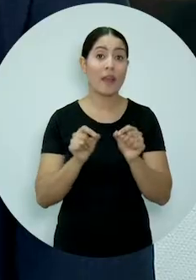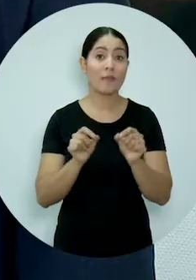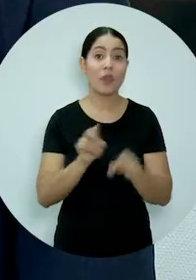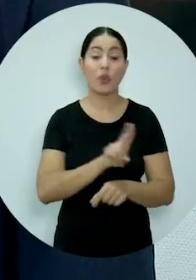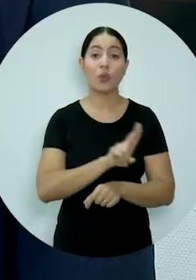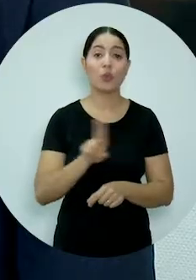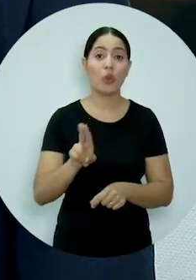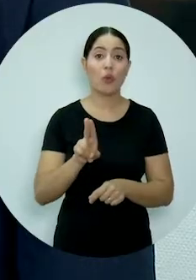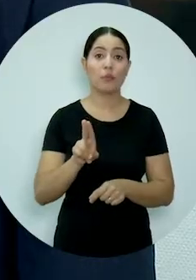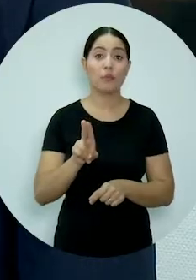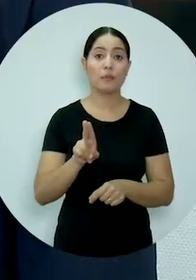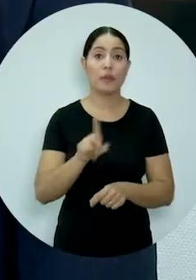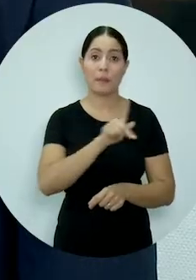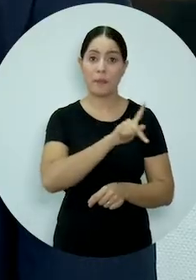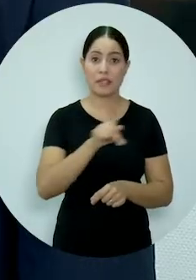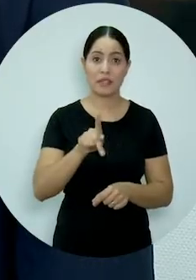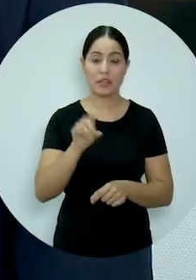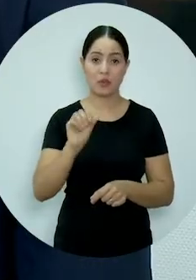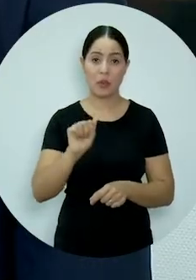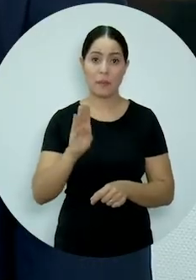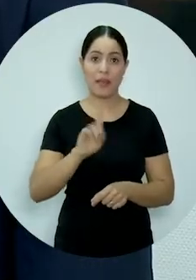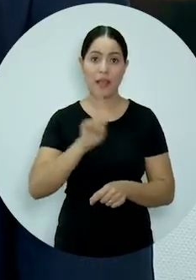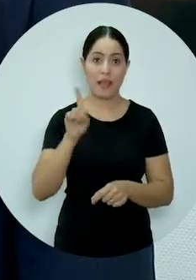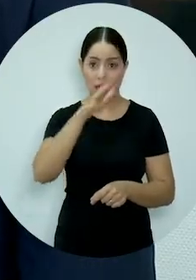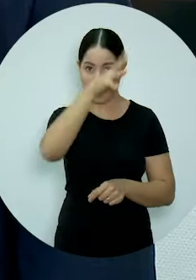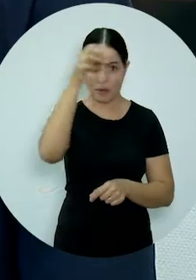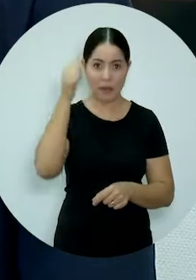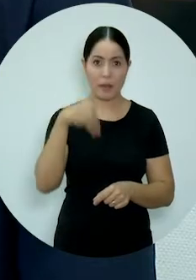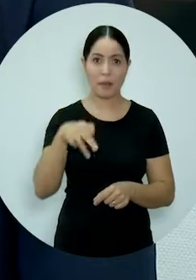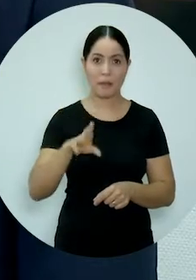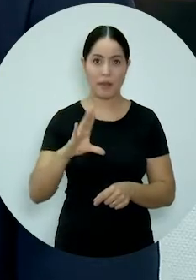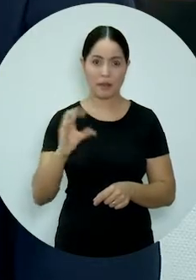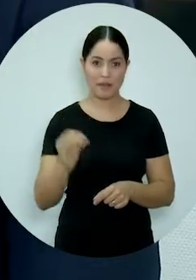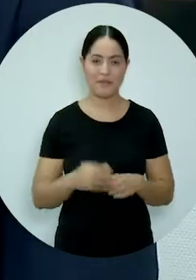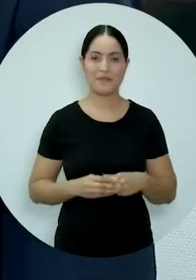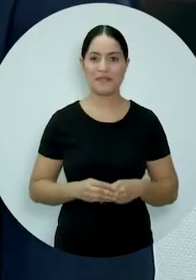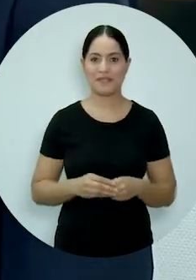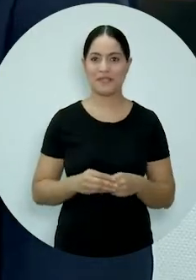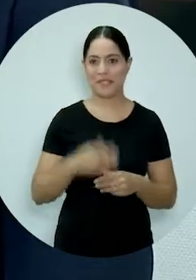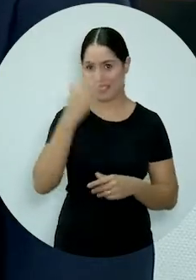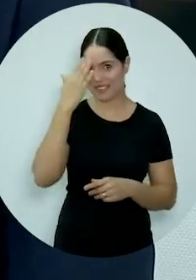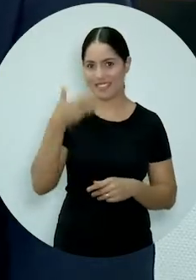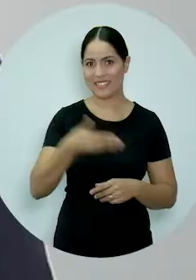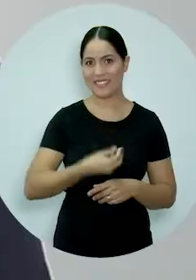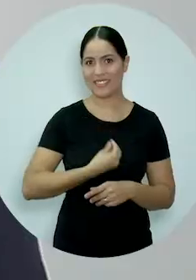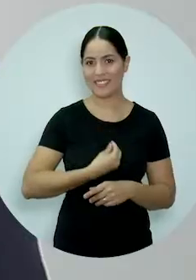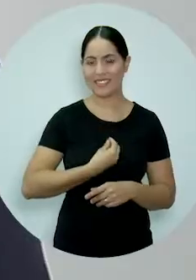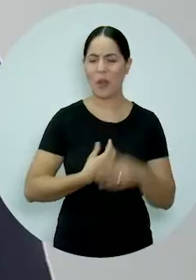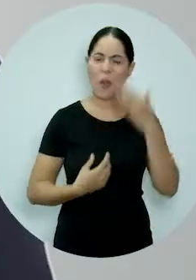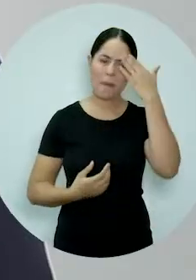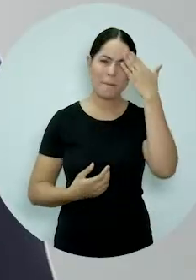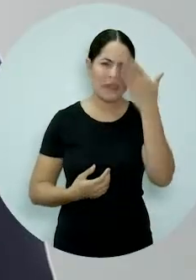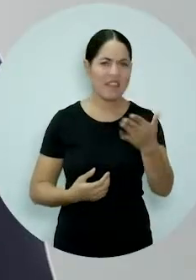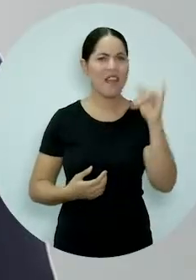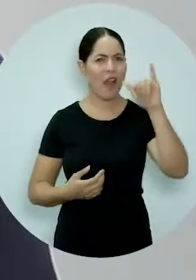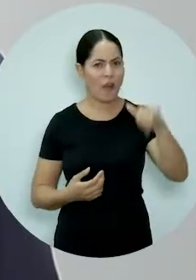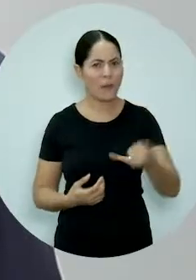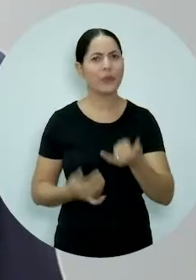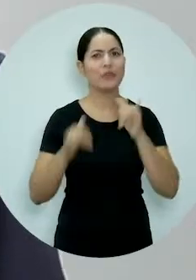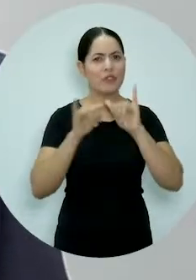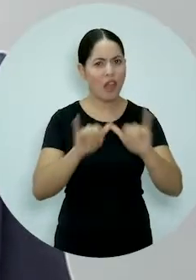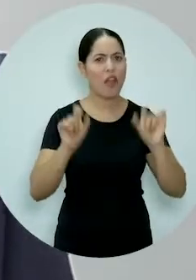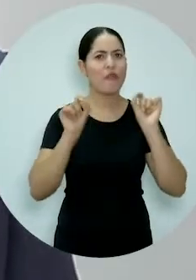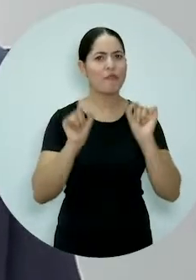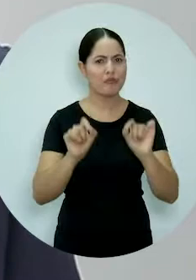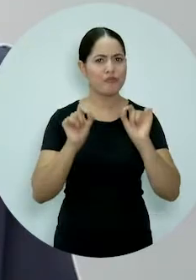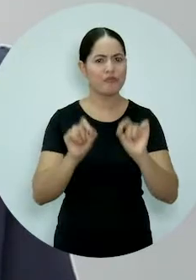agora é Marco Aurélio Choi, ele que é presidente da OAB Amazonas. Muito obrigada por participar conosco, doutor. Muito obrigado pela oportunidade de